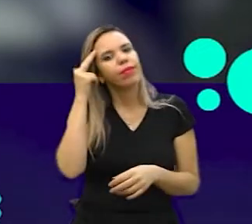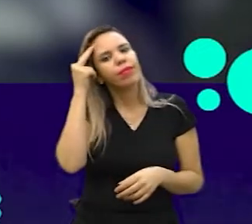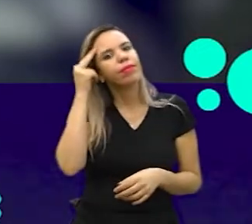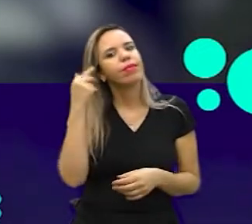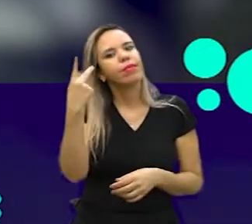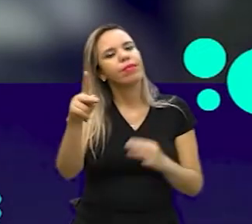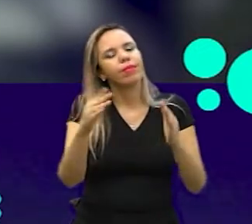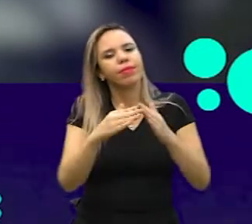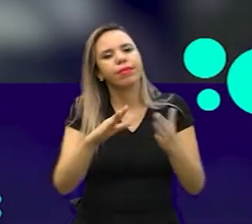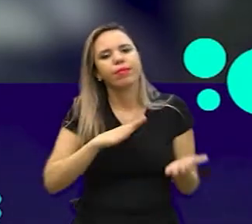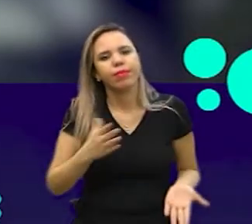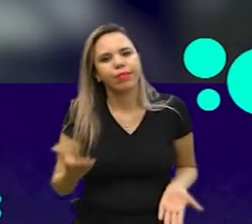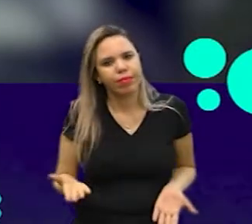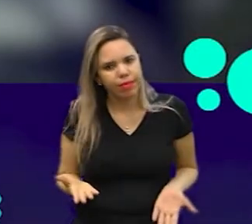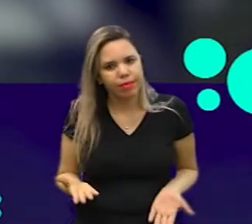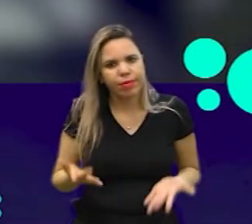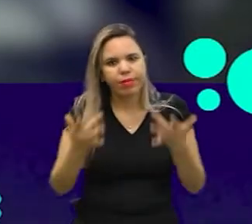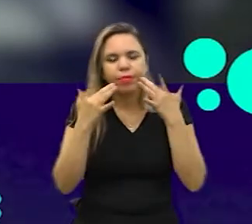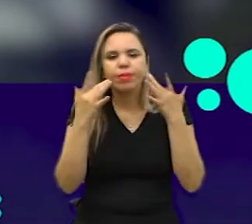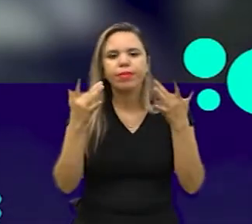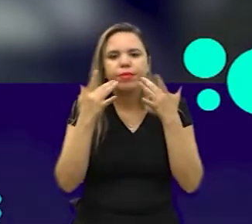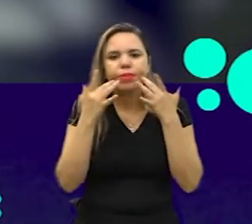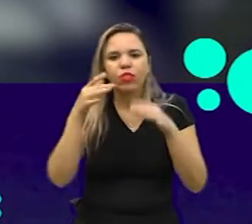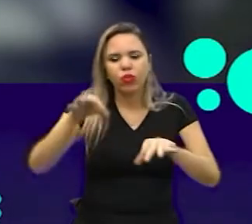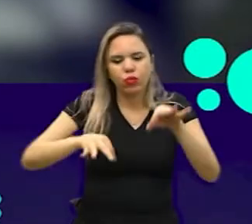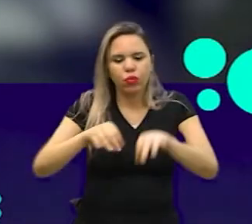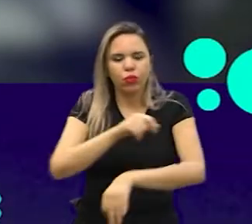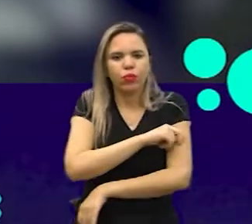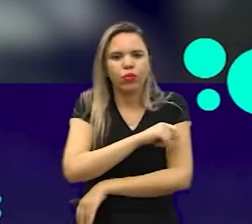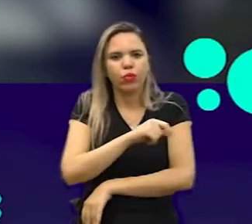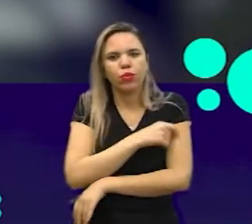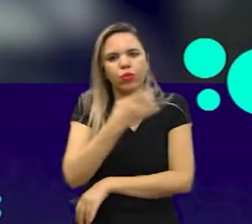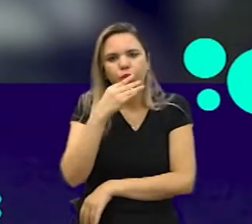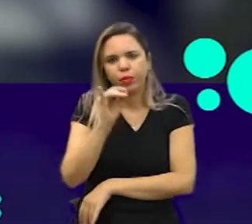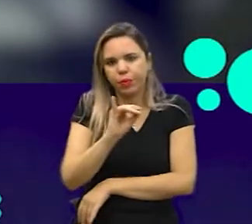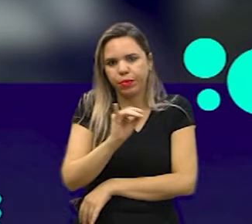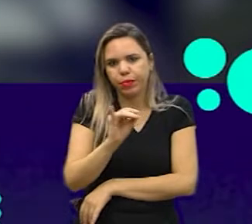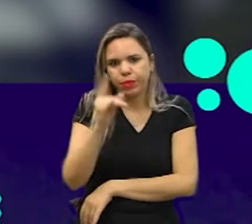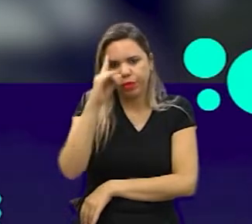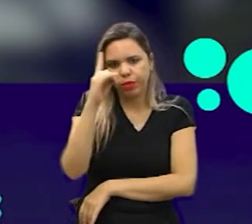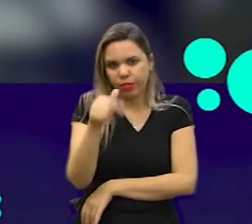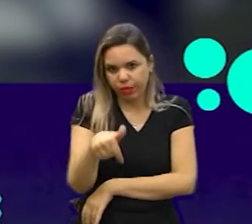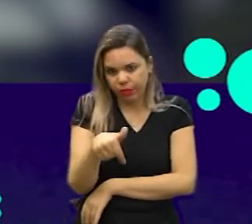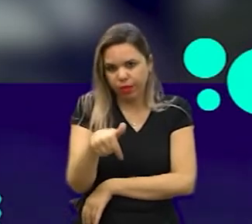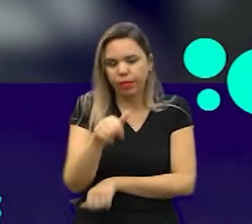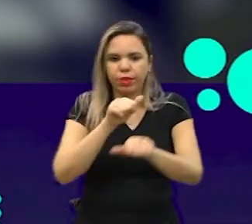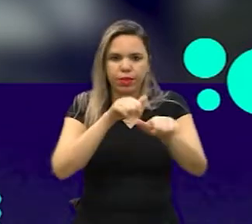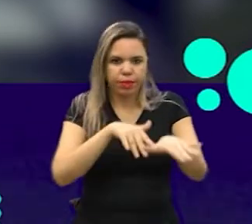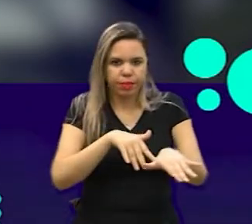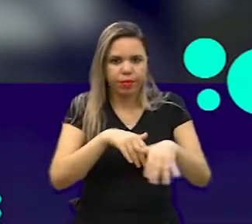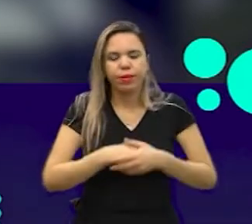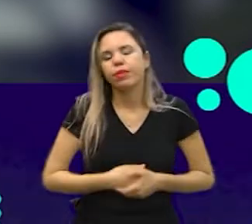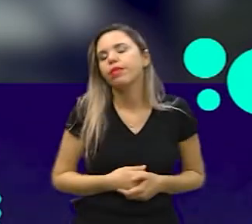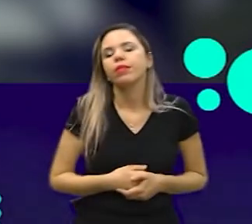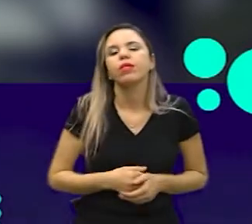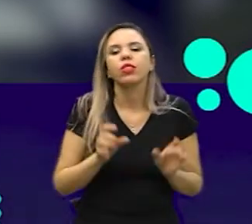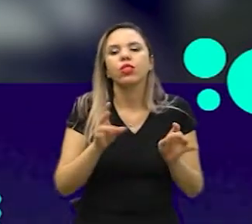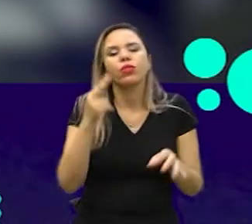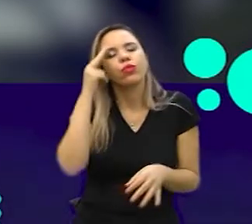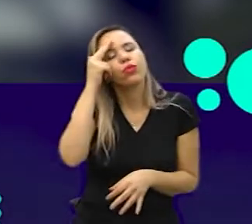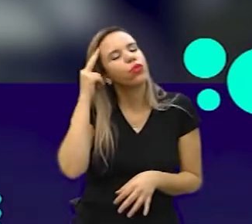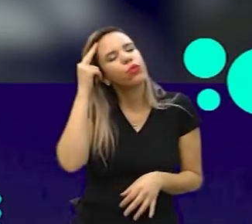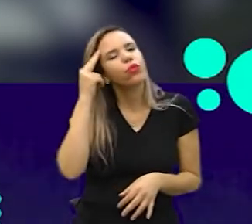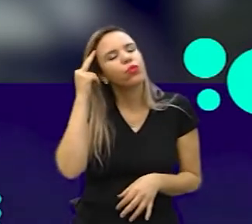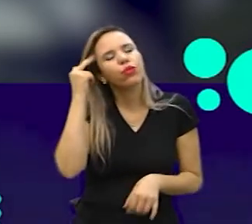vendedor de sonhos aí na sua cidade. No Teatro Oficina do Estudante Iguatemi, dia 17 de setembro.